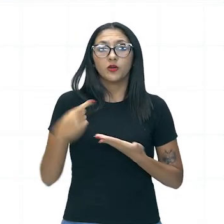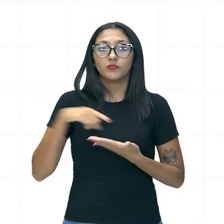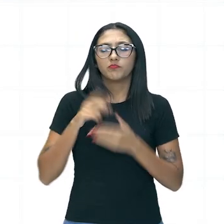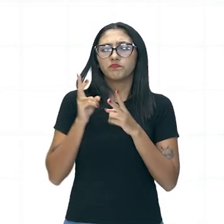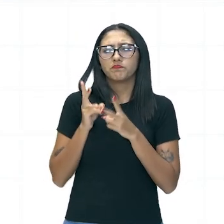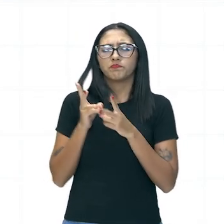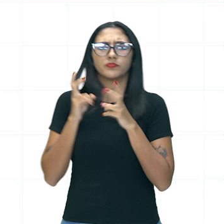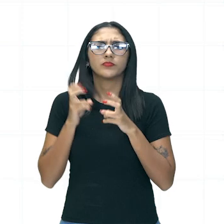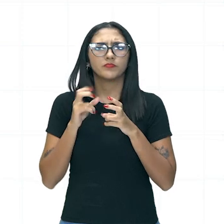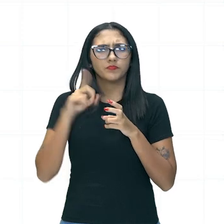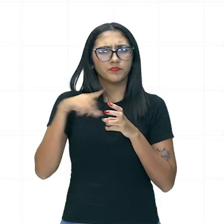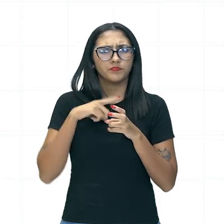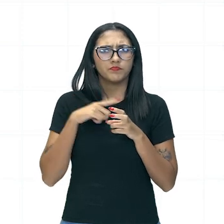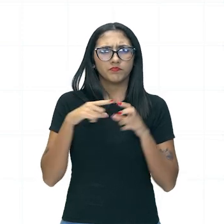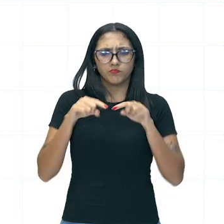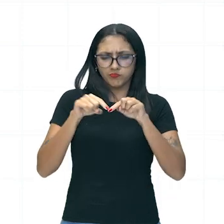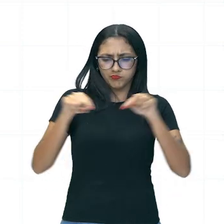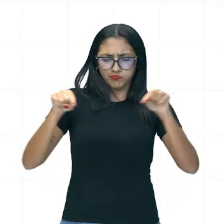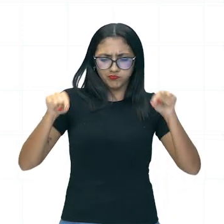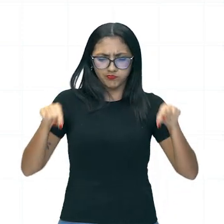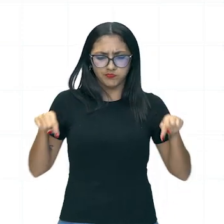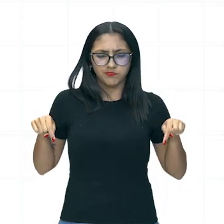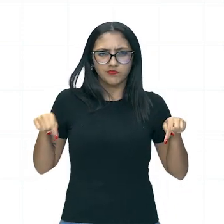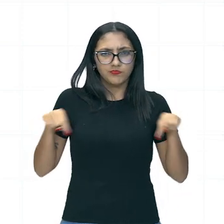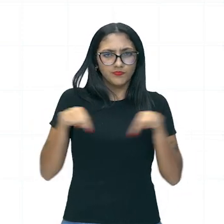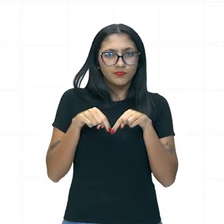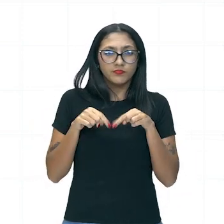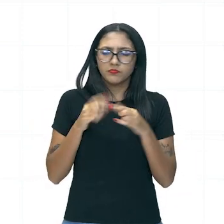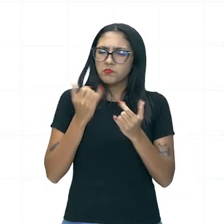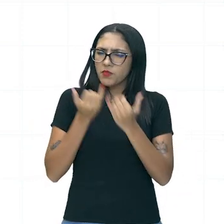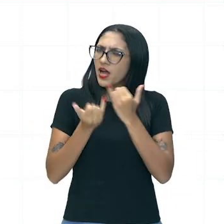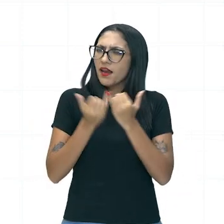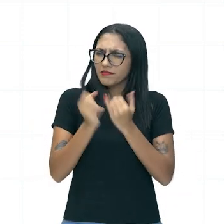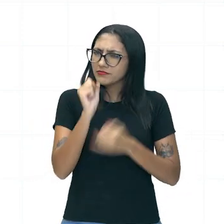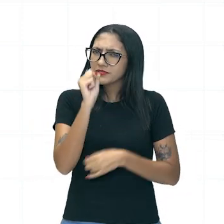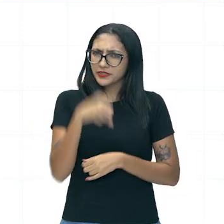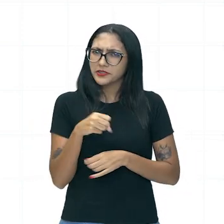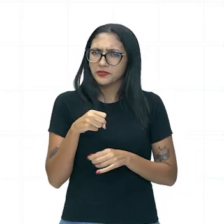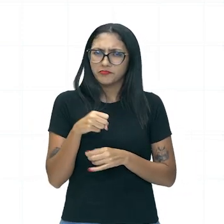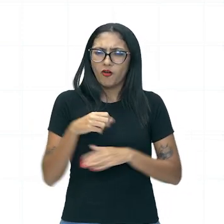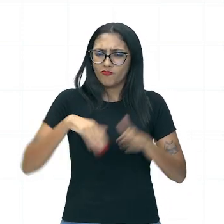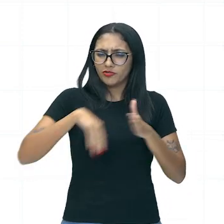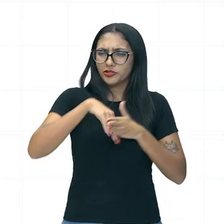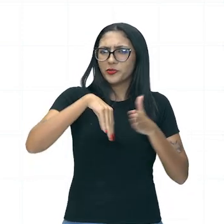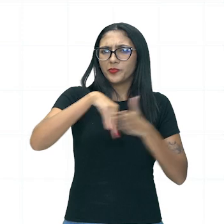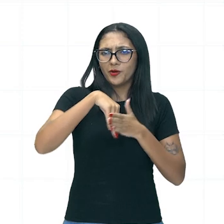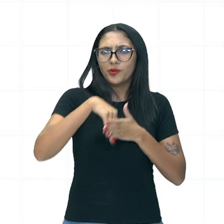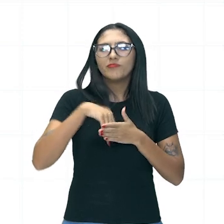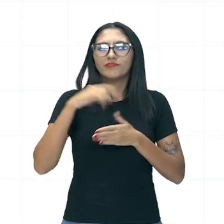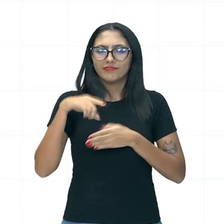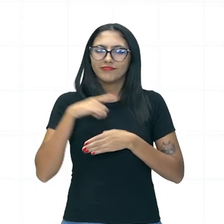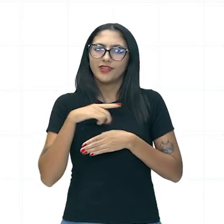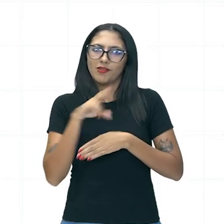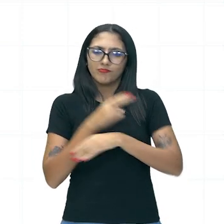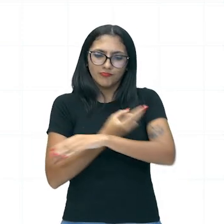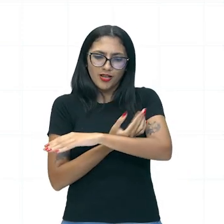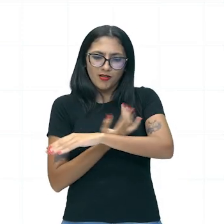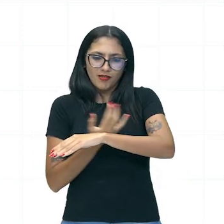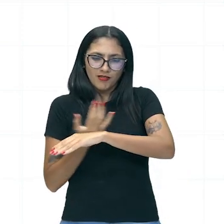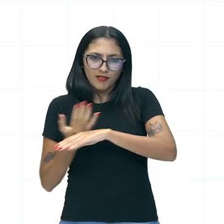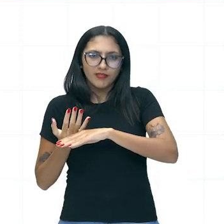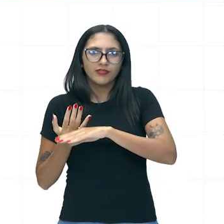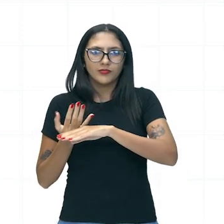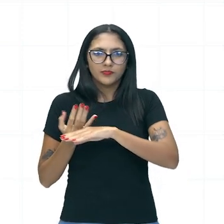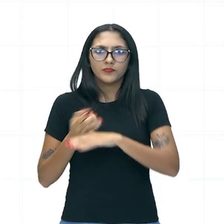formato retangular, parecido ali com o campo de futebol brasileiro. Ele é gramado, ele possui ali